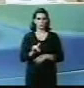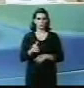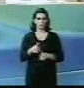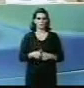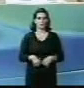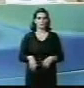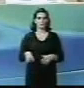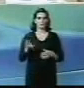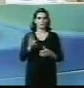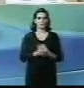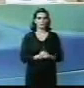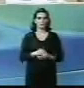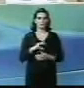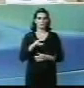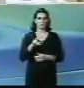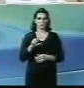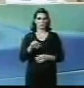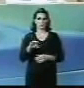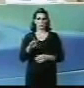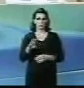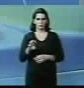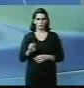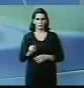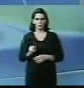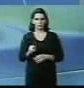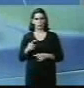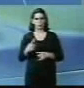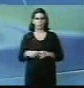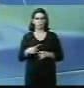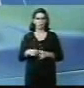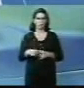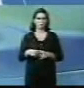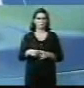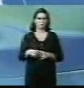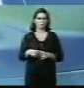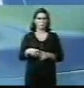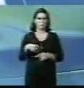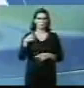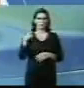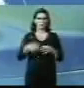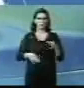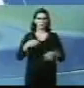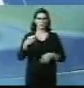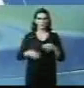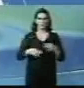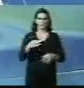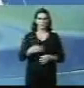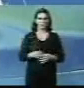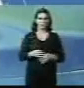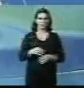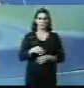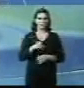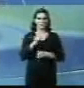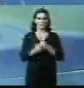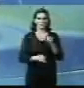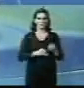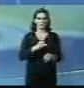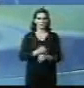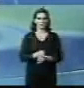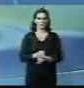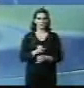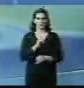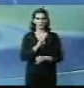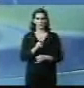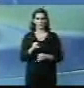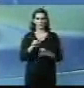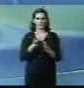imputadas nos computadores clientes dentro da rede, geralmente por políticas, né? Ou no campo lá no Internet Explorer você pode configurar servidor